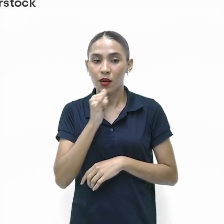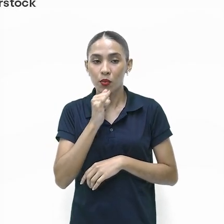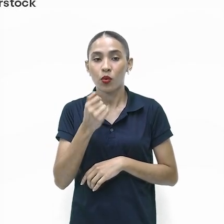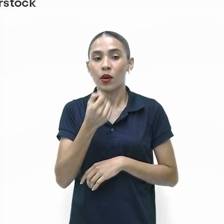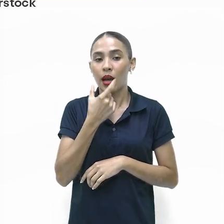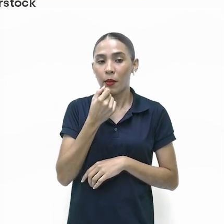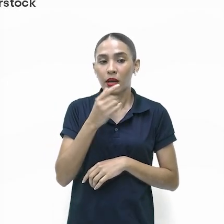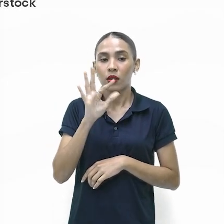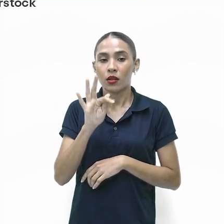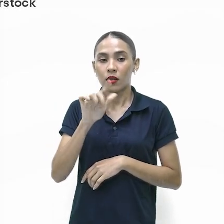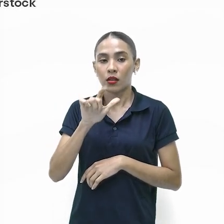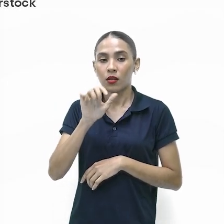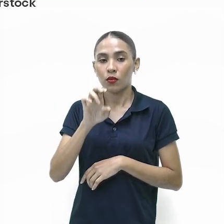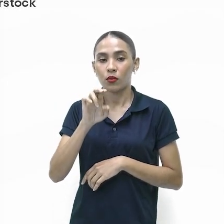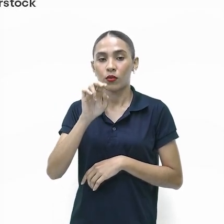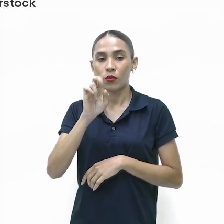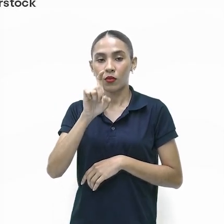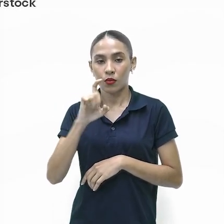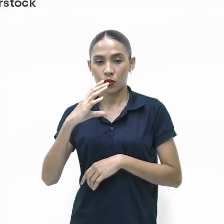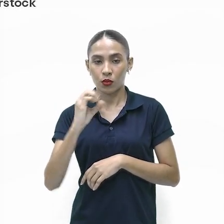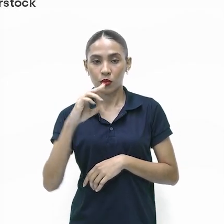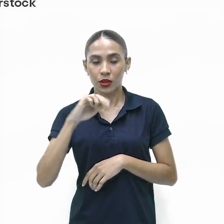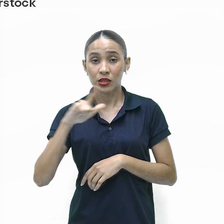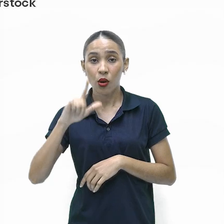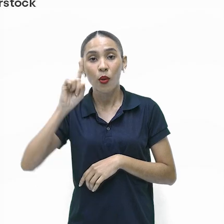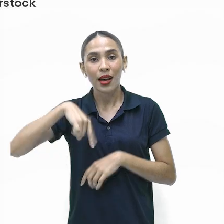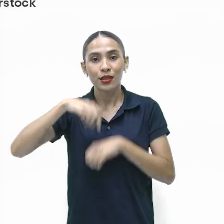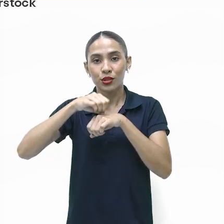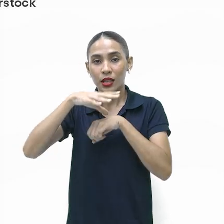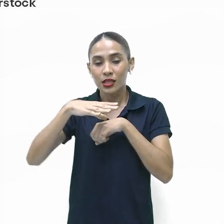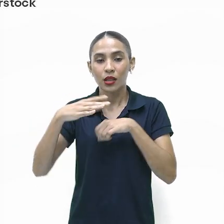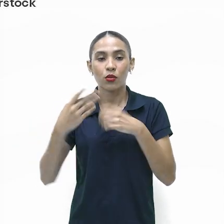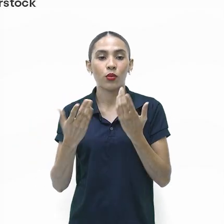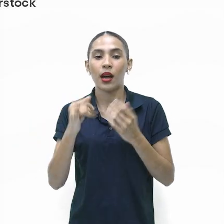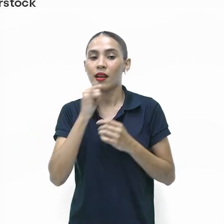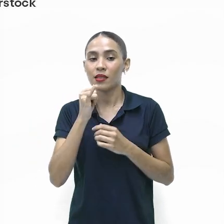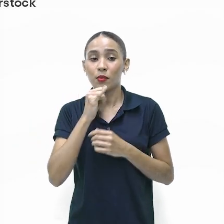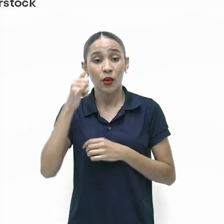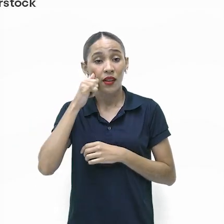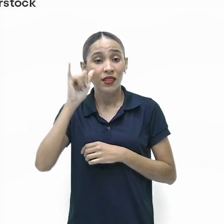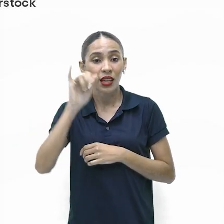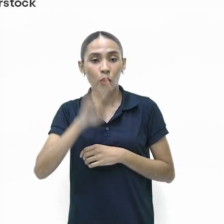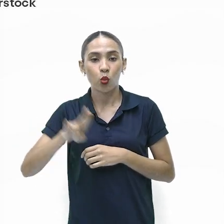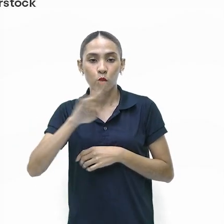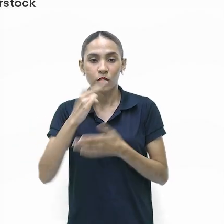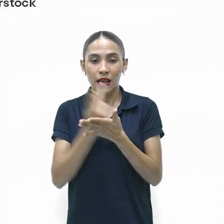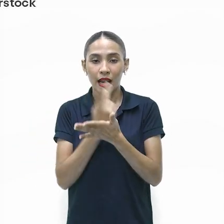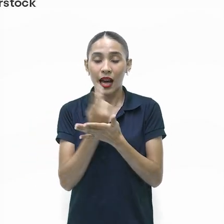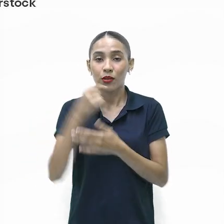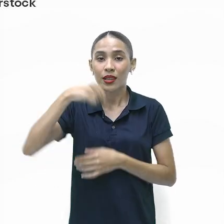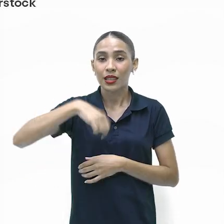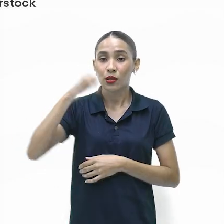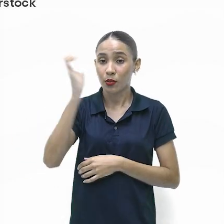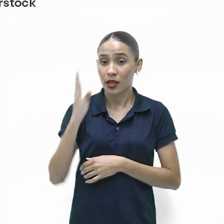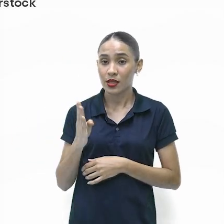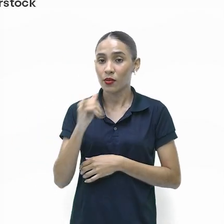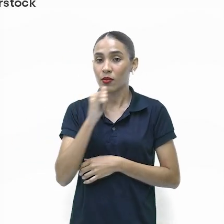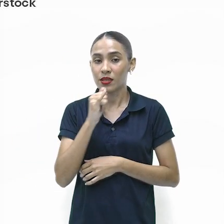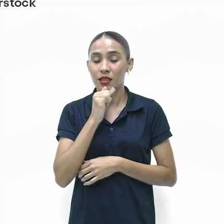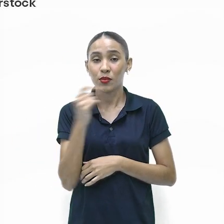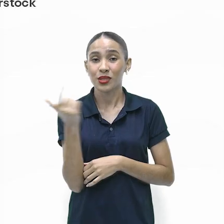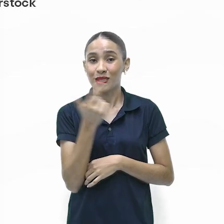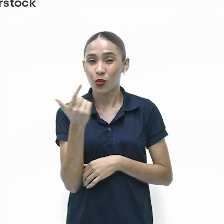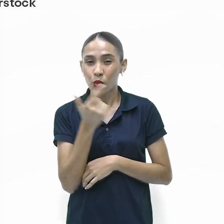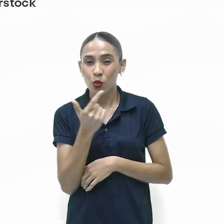fluconazol. Claro que isso aí é indicação médica, né? Tem que ter todo cuidado para não haver automedicação. Dados no Brasil é